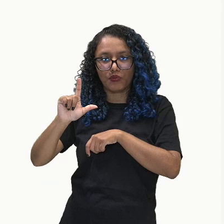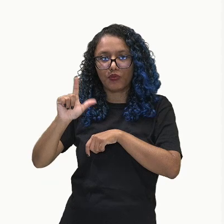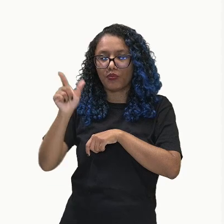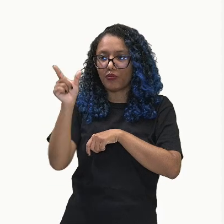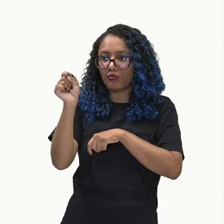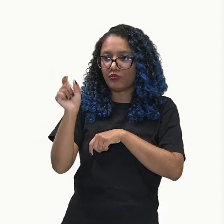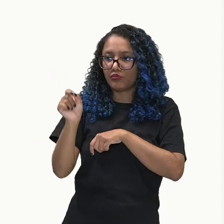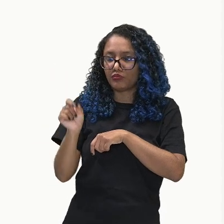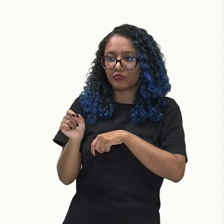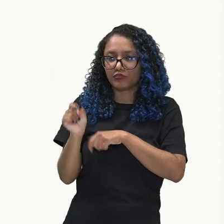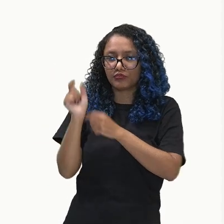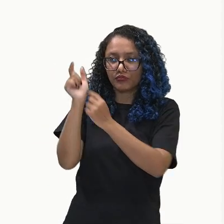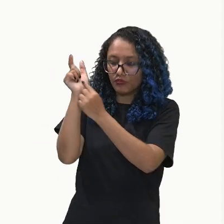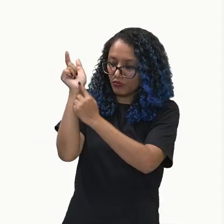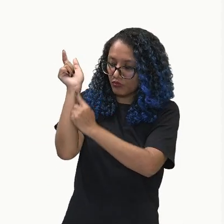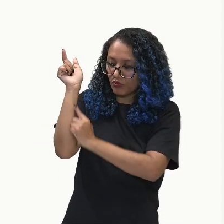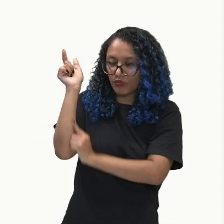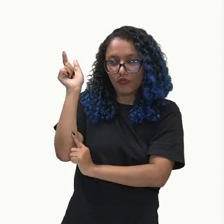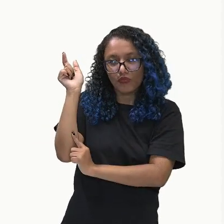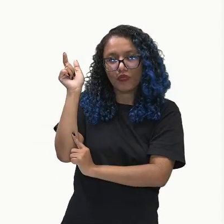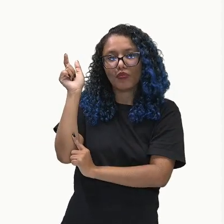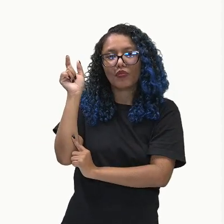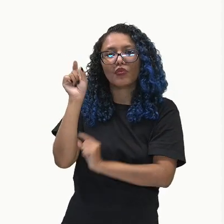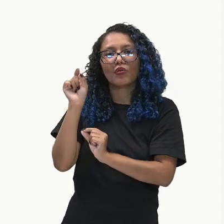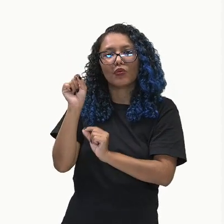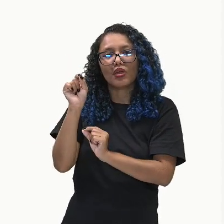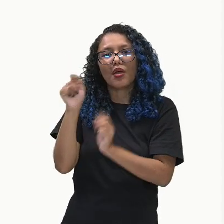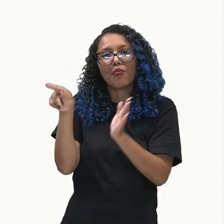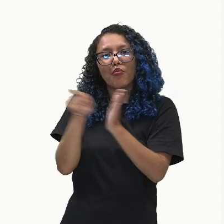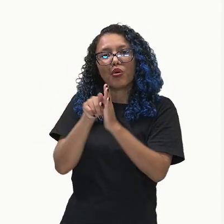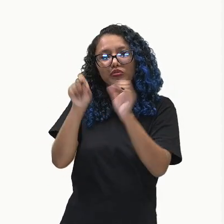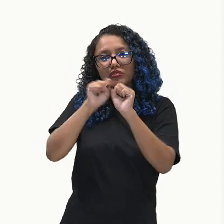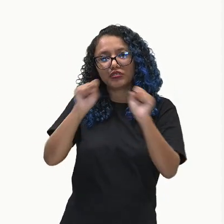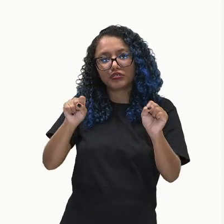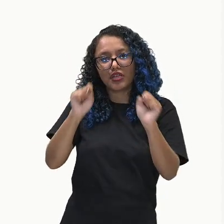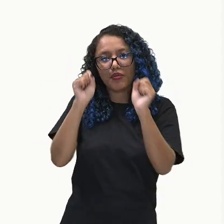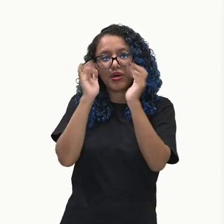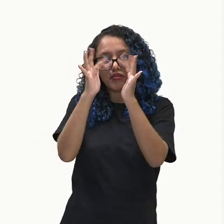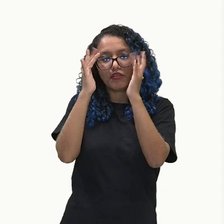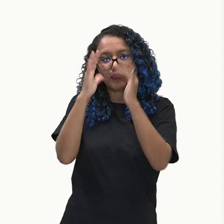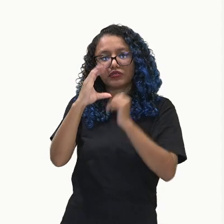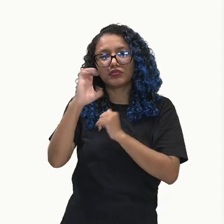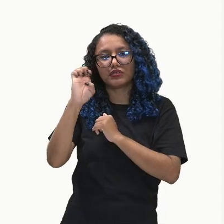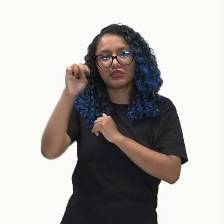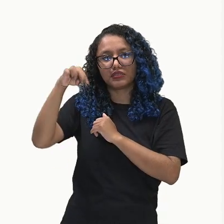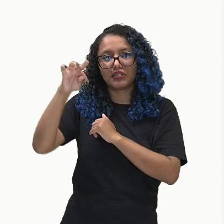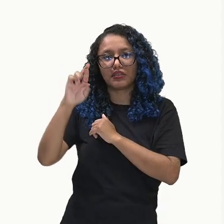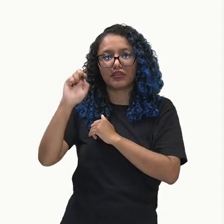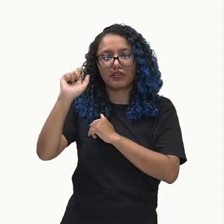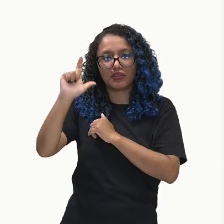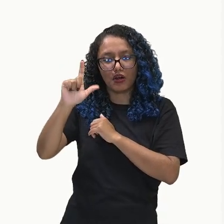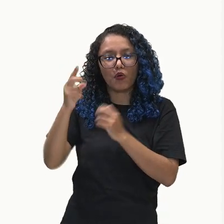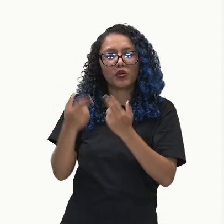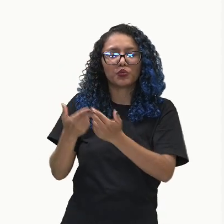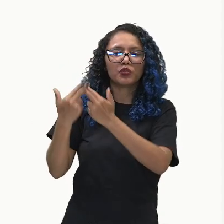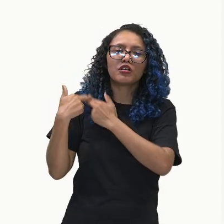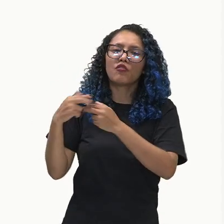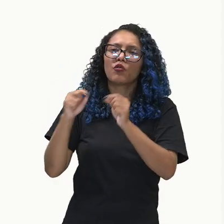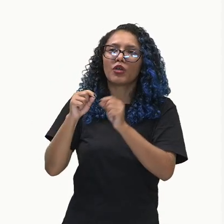compõe o sistema nervoso central, que é responsável pelo processamento e